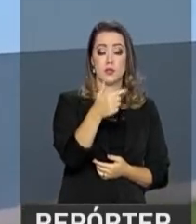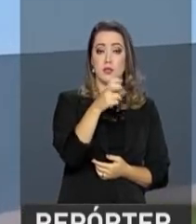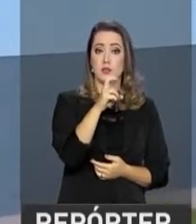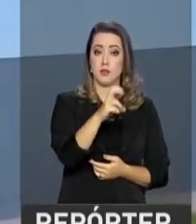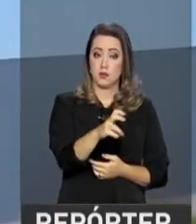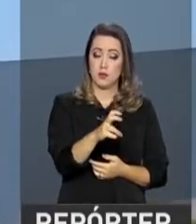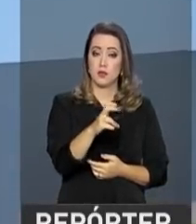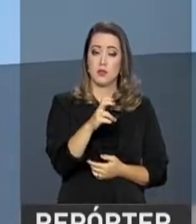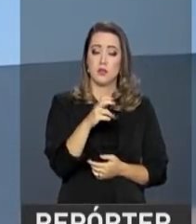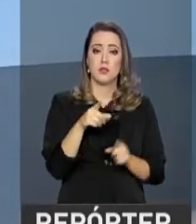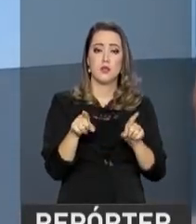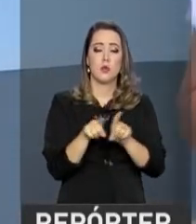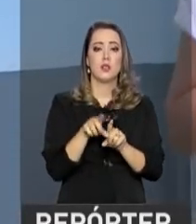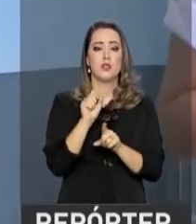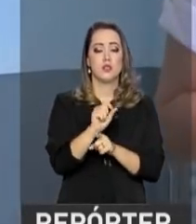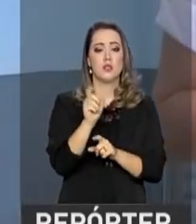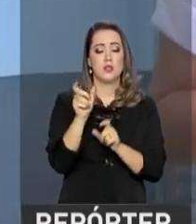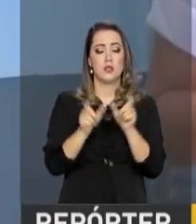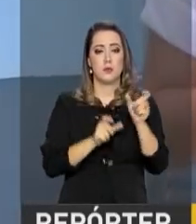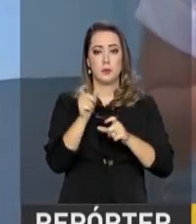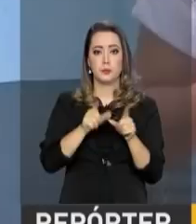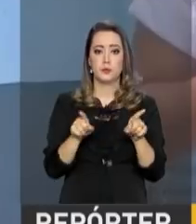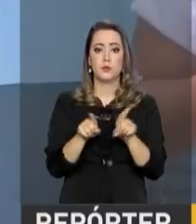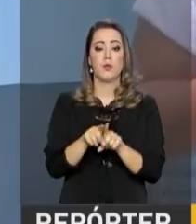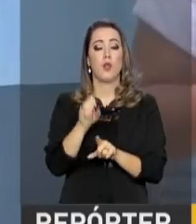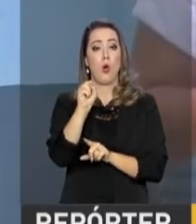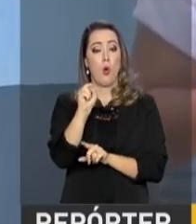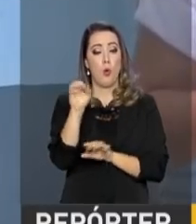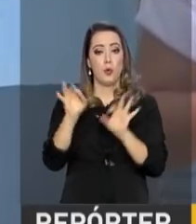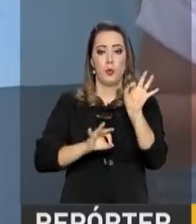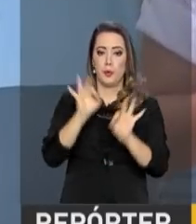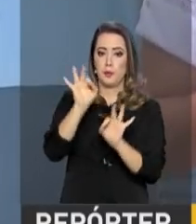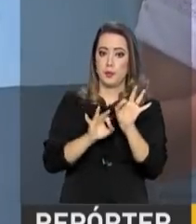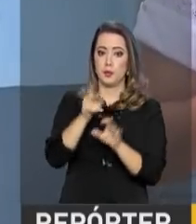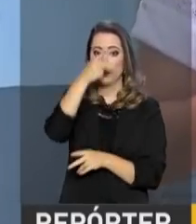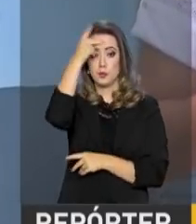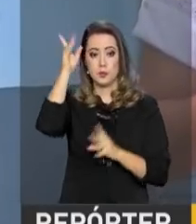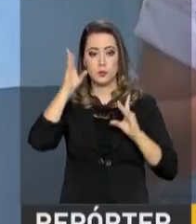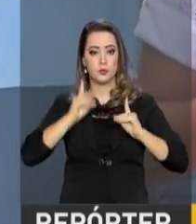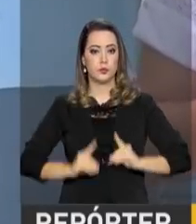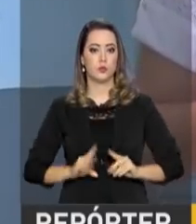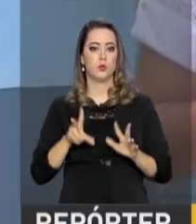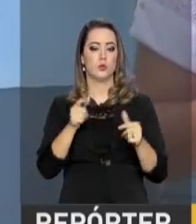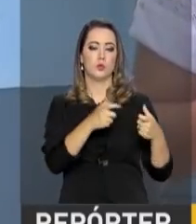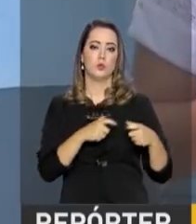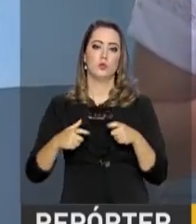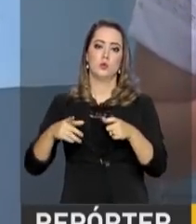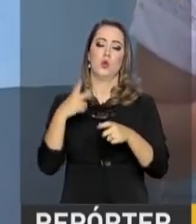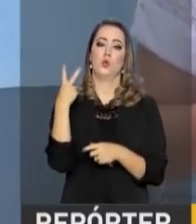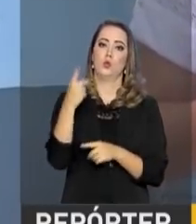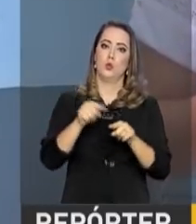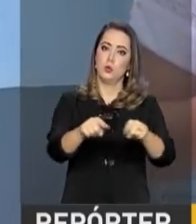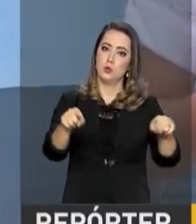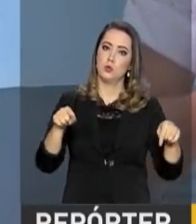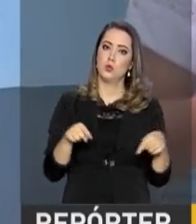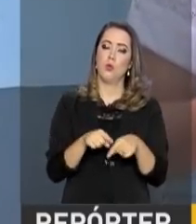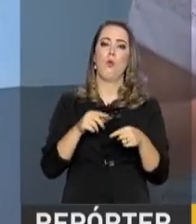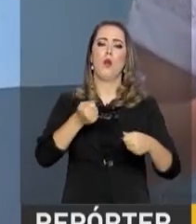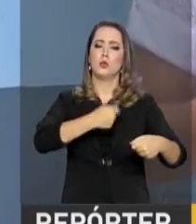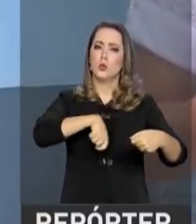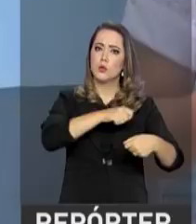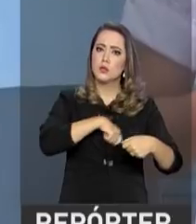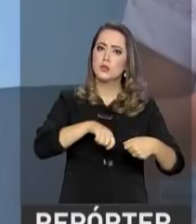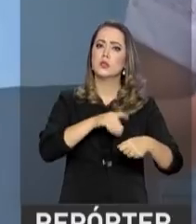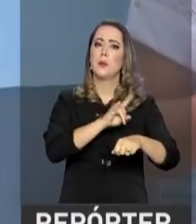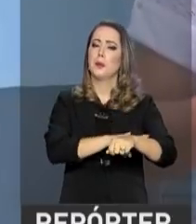preparadas para receber pessoas com deficiência todas as unidades contam com dois quartos sala cozinha banheiro e área de serviço